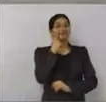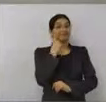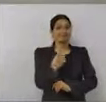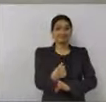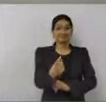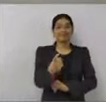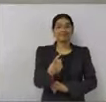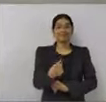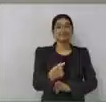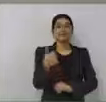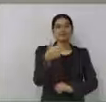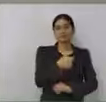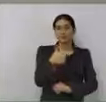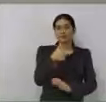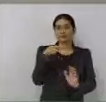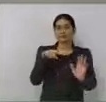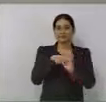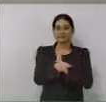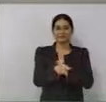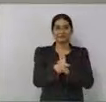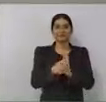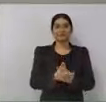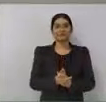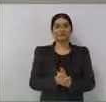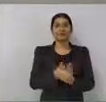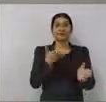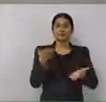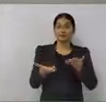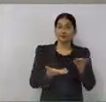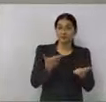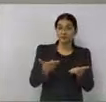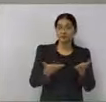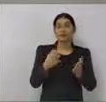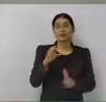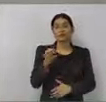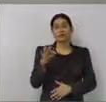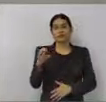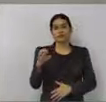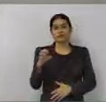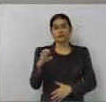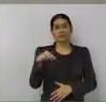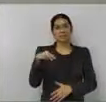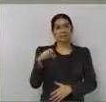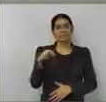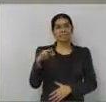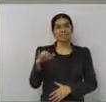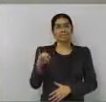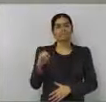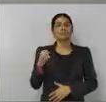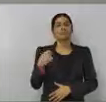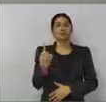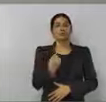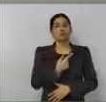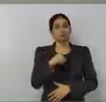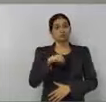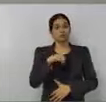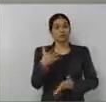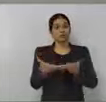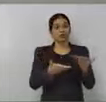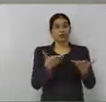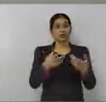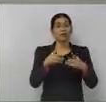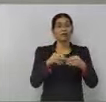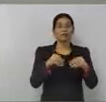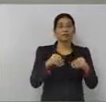em relação à primeira pergunta, do tratamento do lodo, nós já temos uma espécie de tratamento interno.